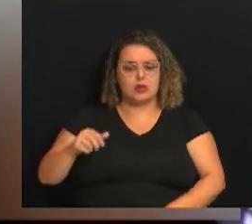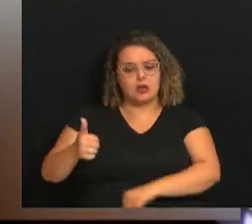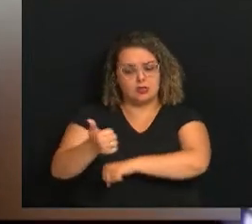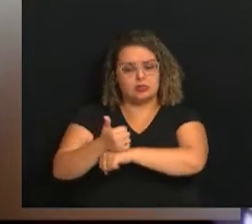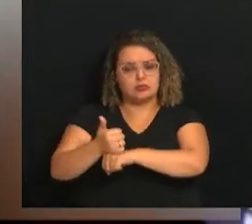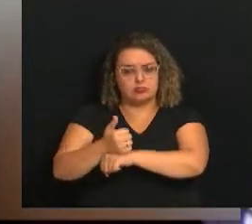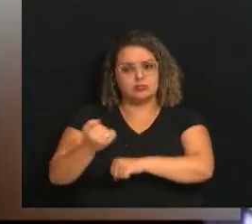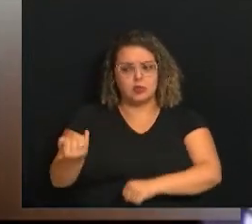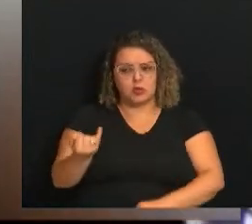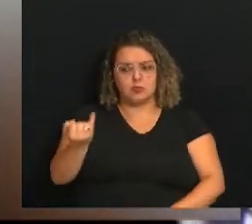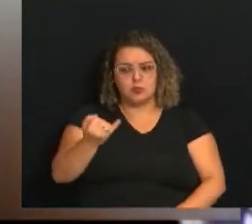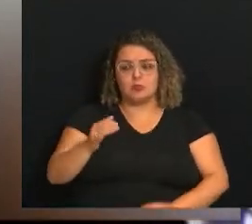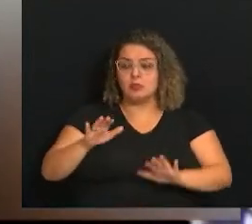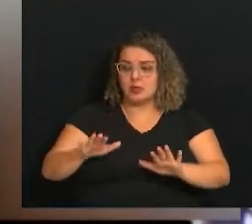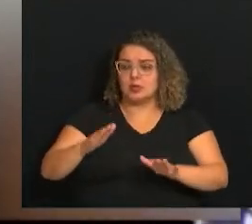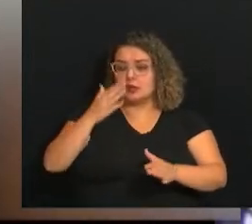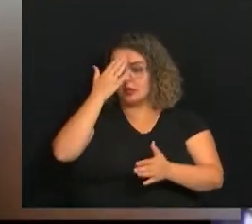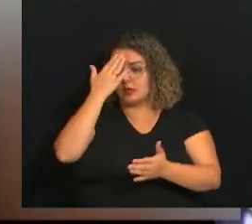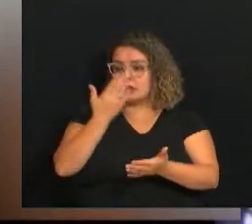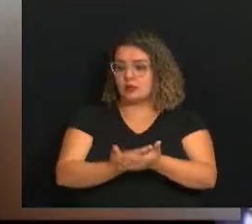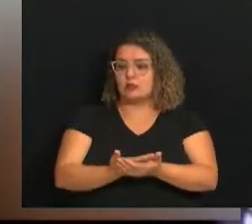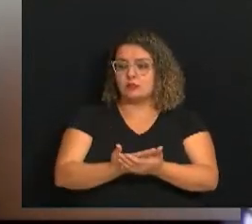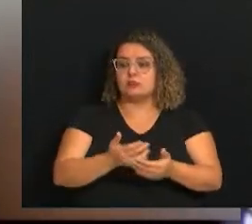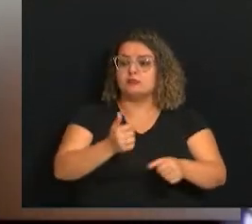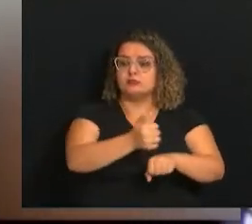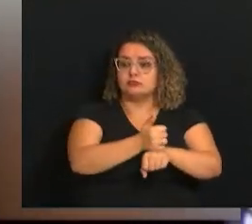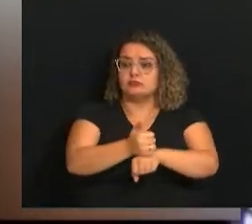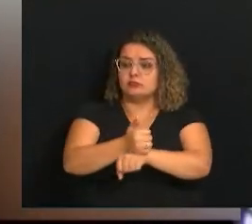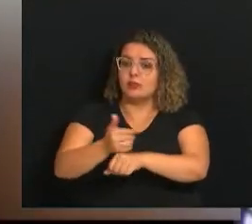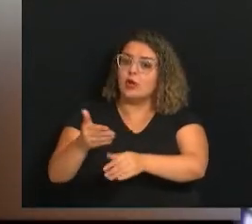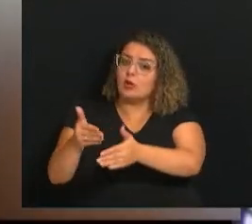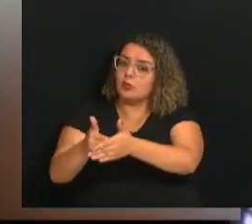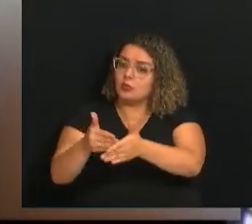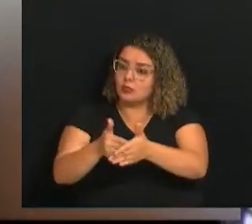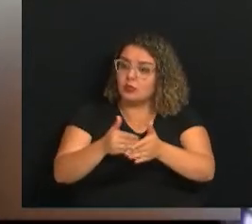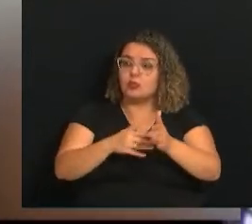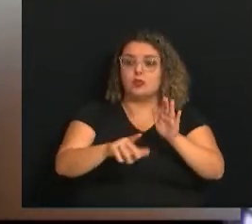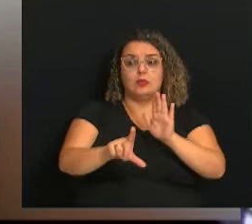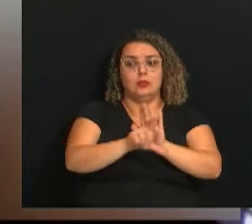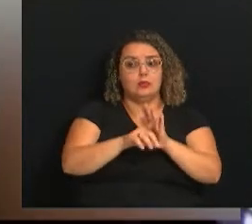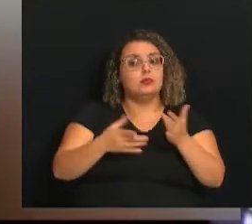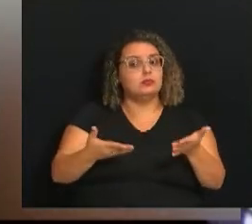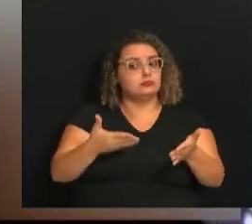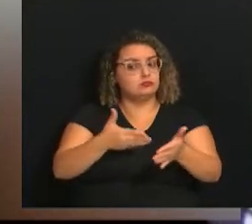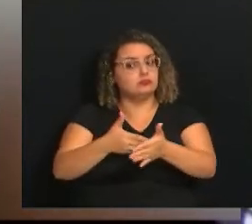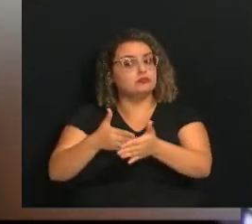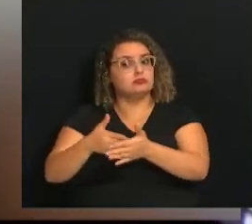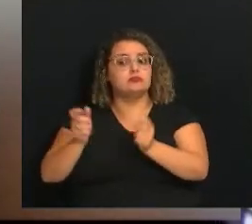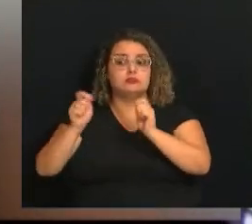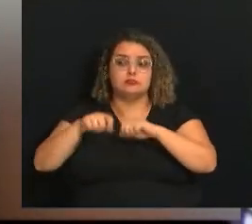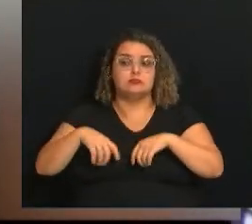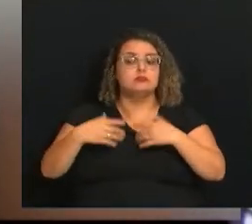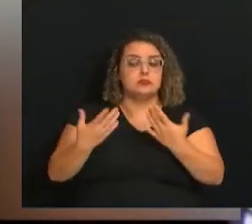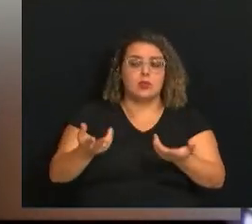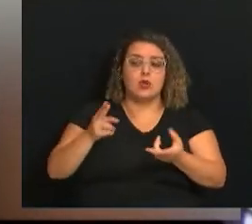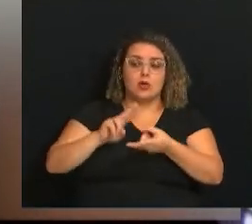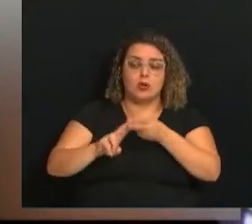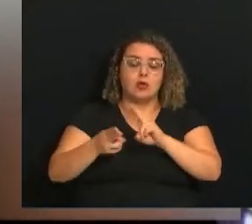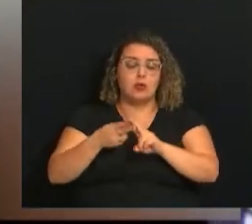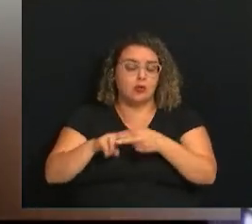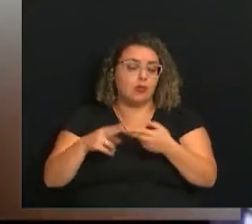mas a gente acredita que cada profissão deve atuar nos limites legais e nos limites da sua competência, da sua